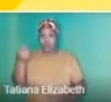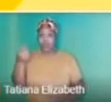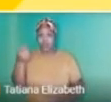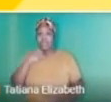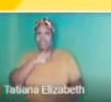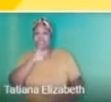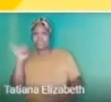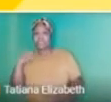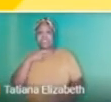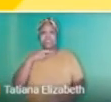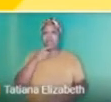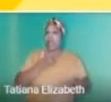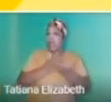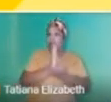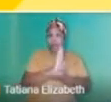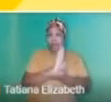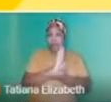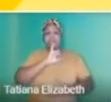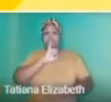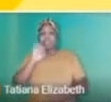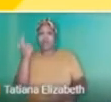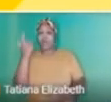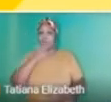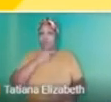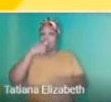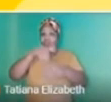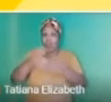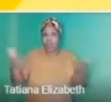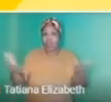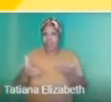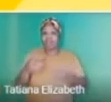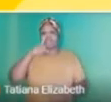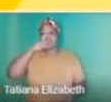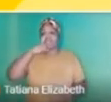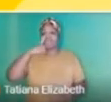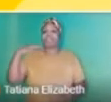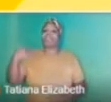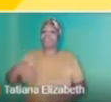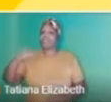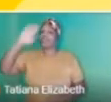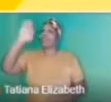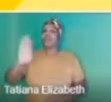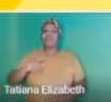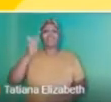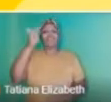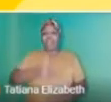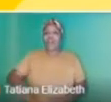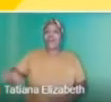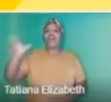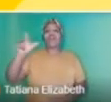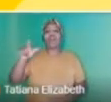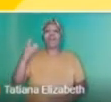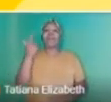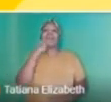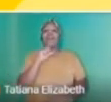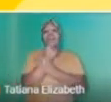não for aprovado, não for votado agora, o Brasil corre o risco de não renovar esse fundo a tempo de